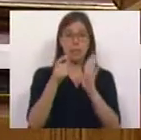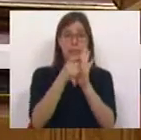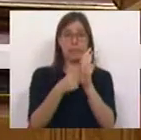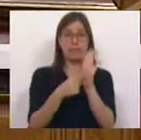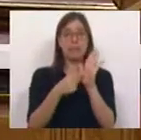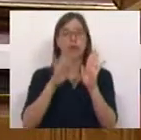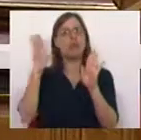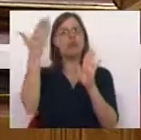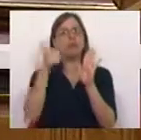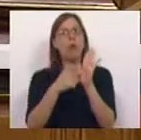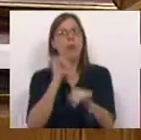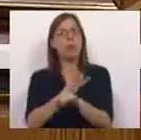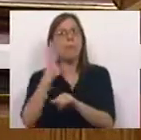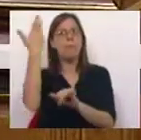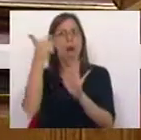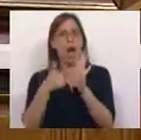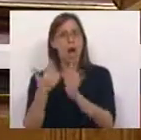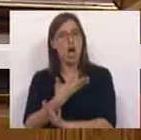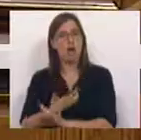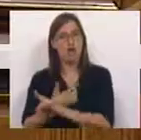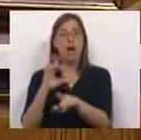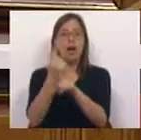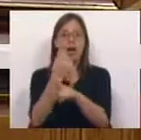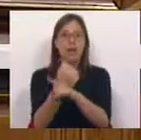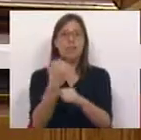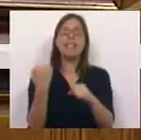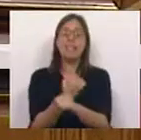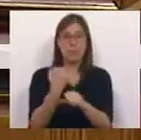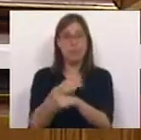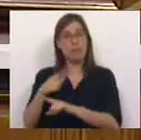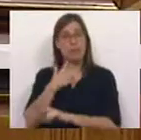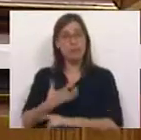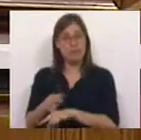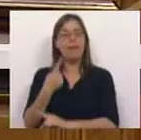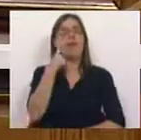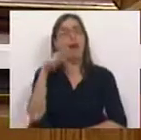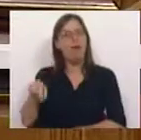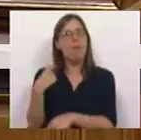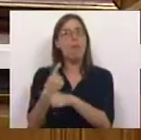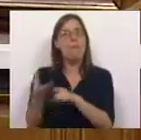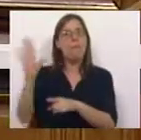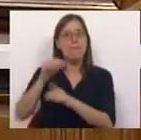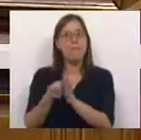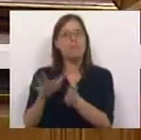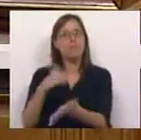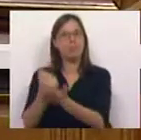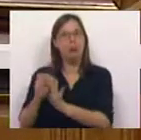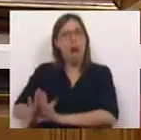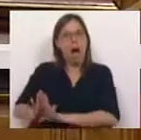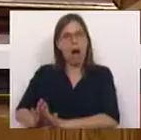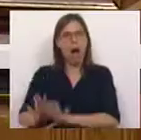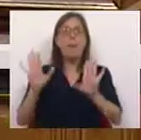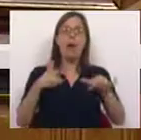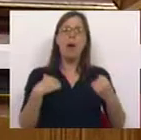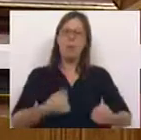rúbrica que conheceu o maior nível de cativos foi a rúbrica de aquisição e serviços e foi também onde se verificaram mais cativos definitivos, mas